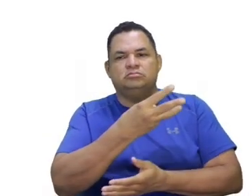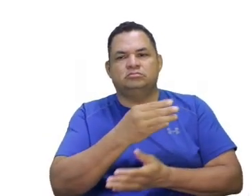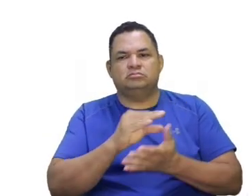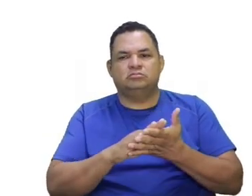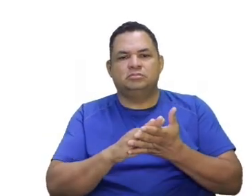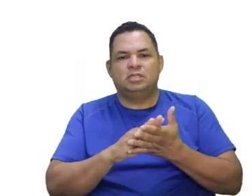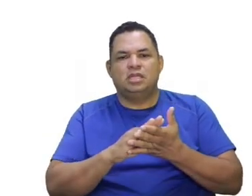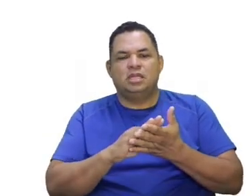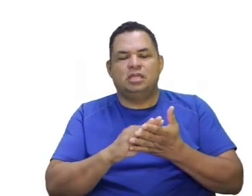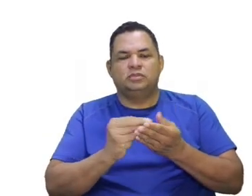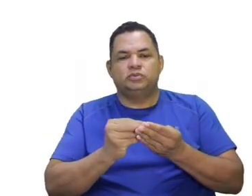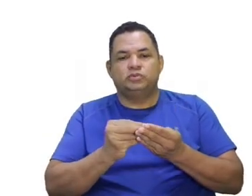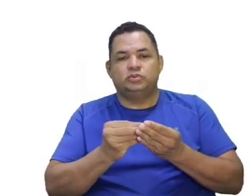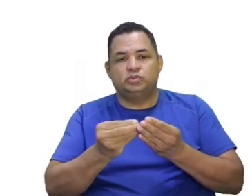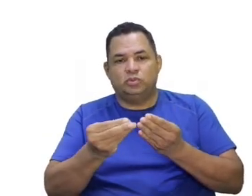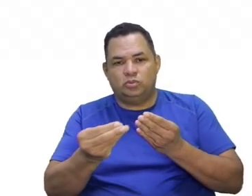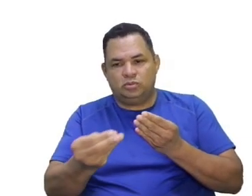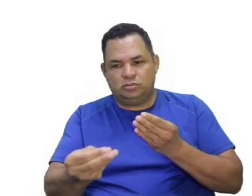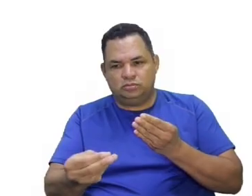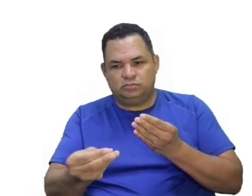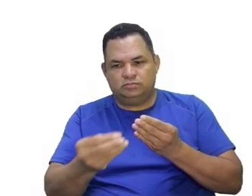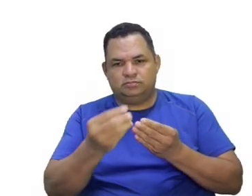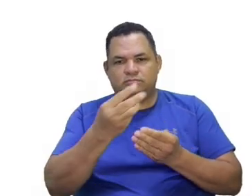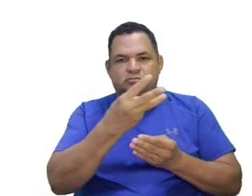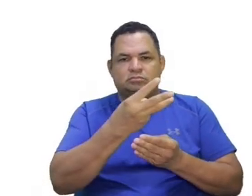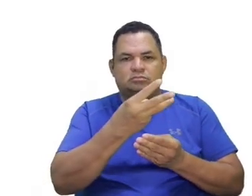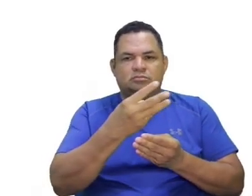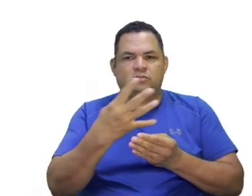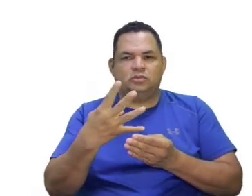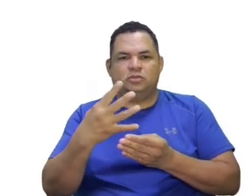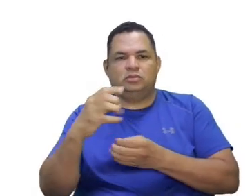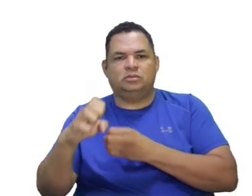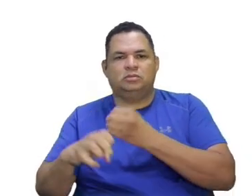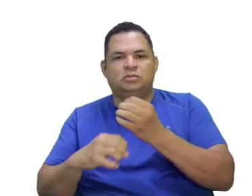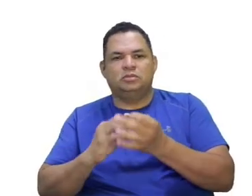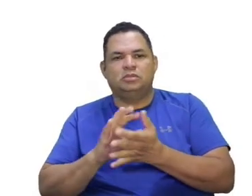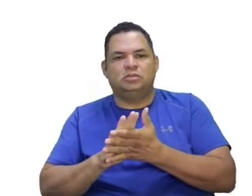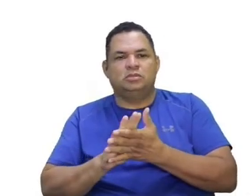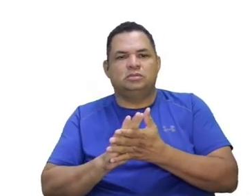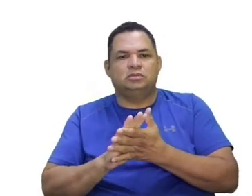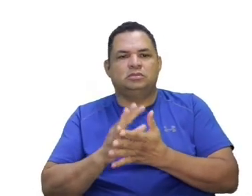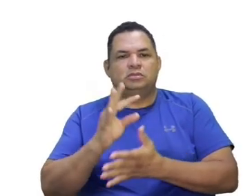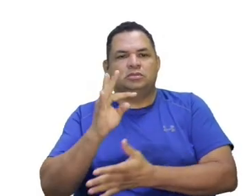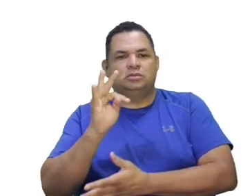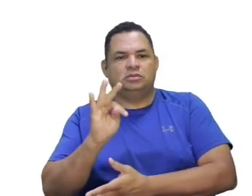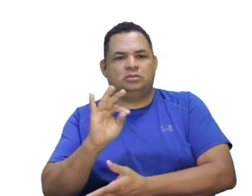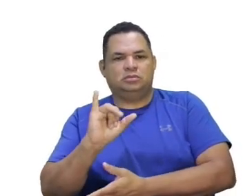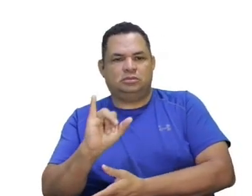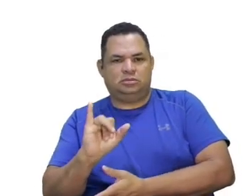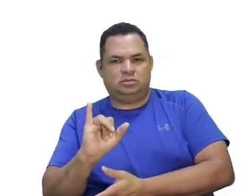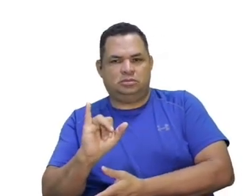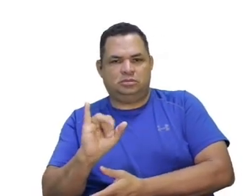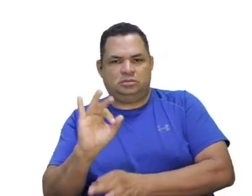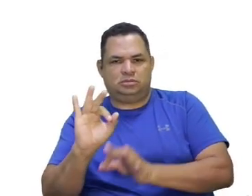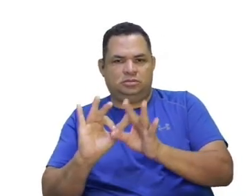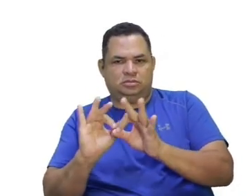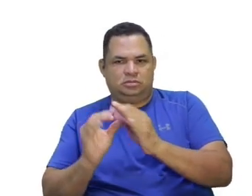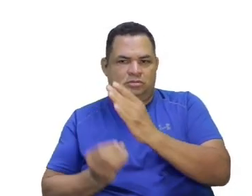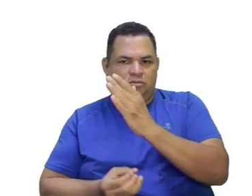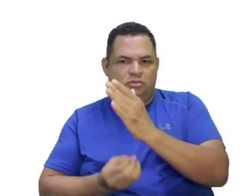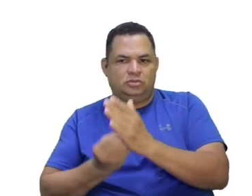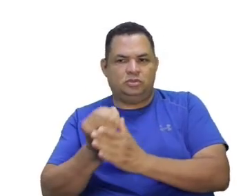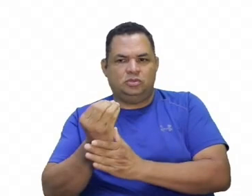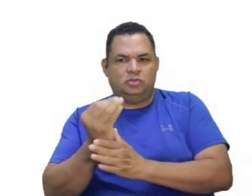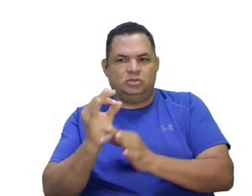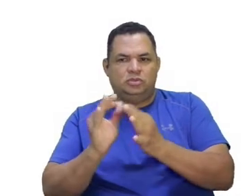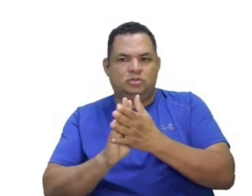elétrons. E aí ele continua. Um destes elementos, o titânio, forma